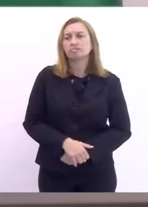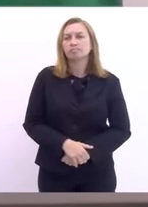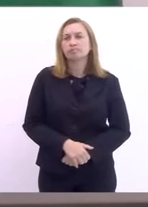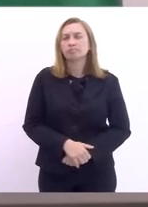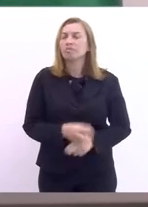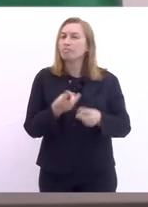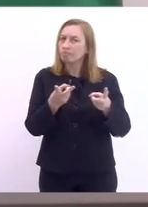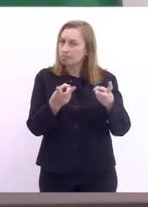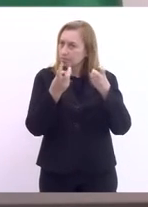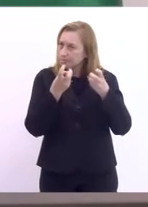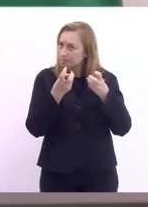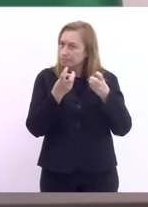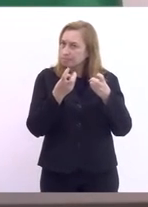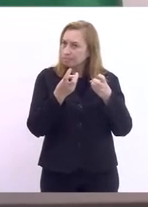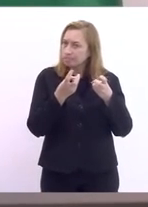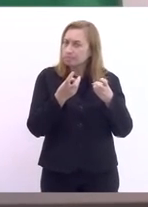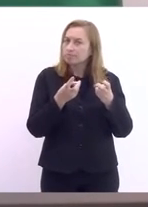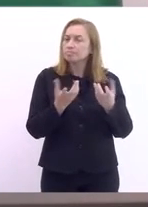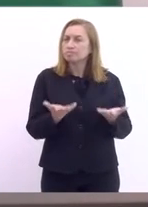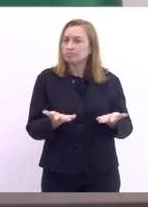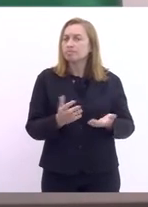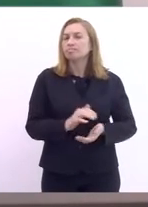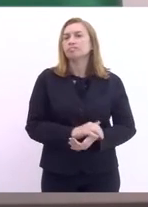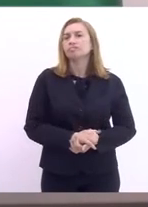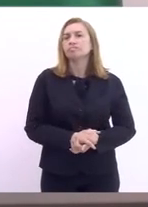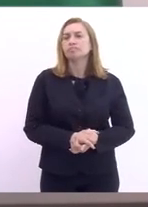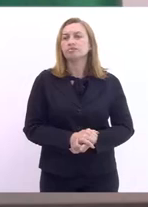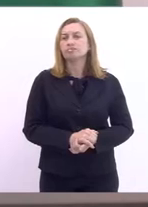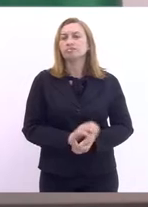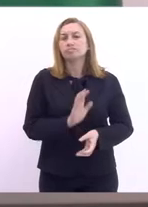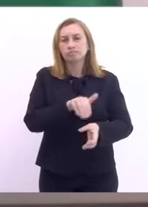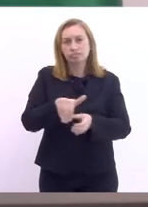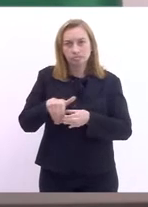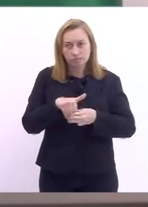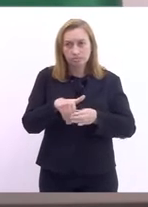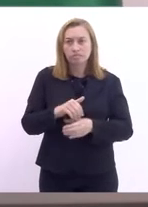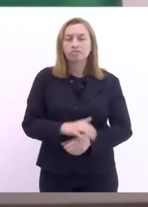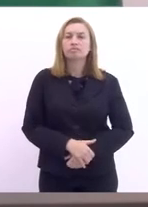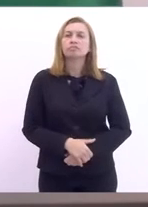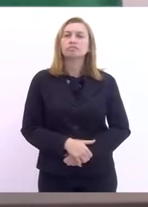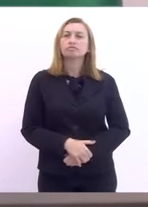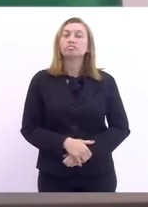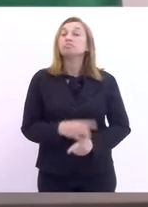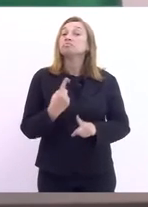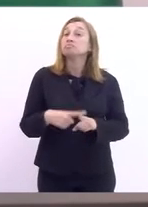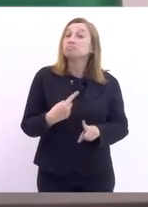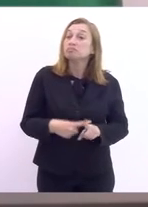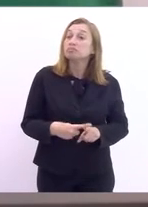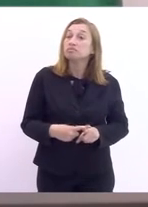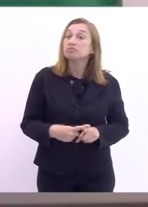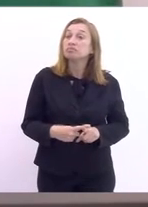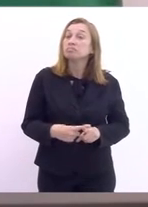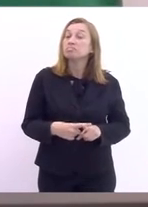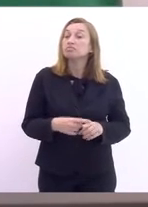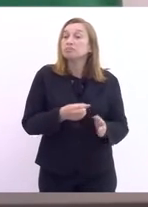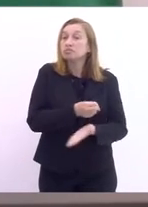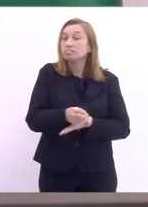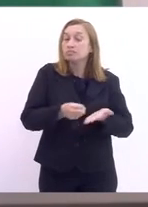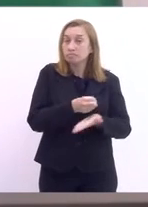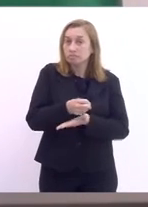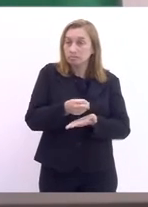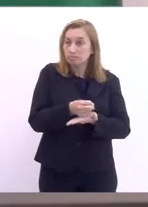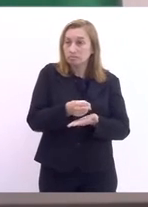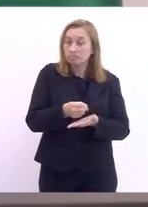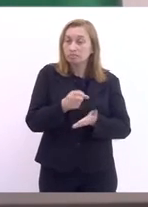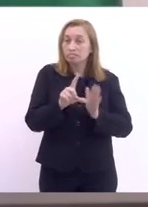Essa observação está feita, inclusive, no voto. Porque os eixos da LDO de